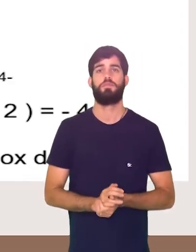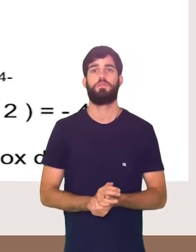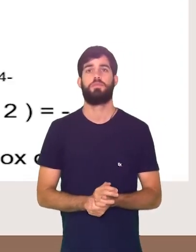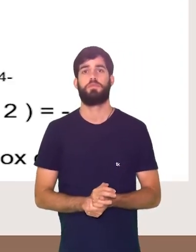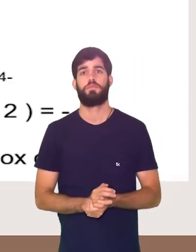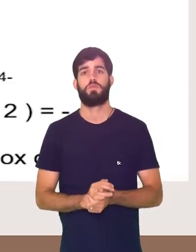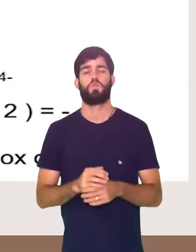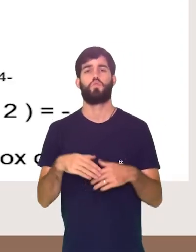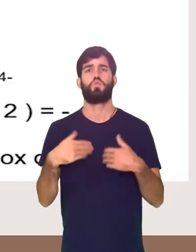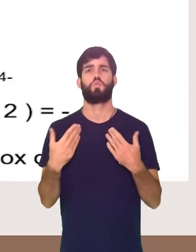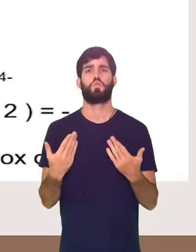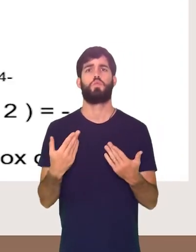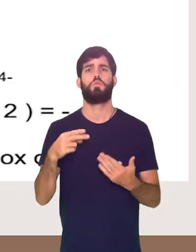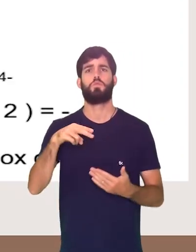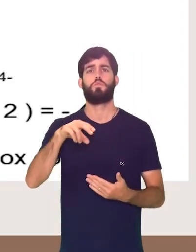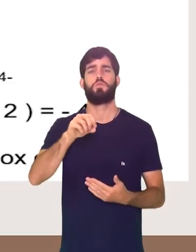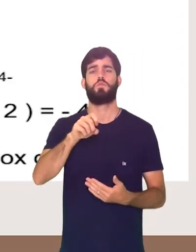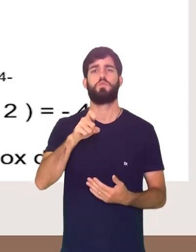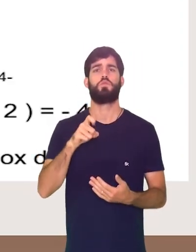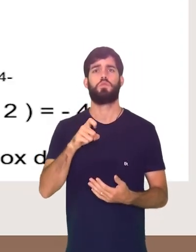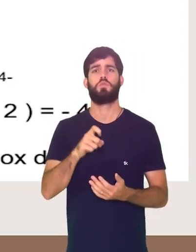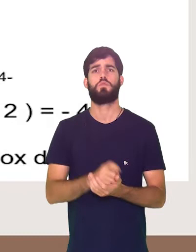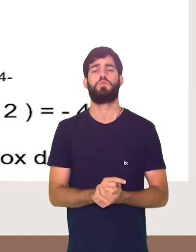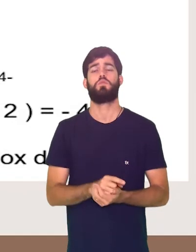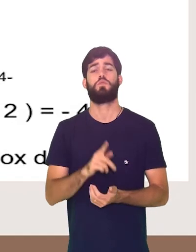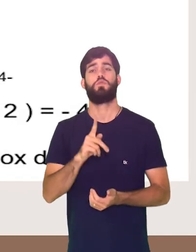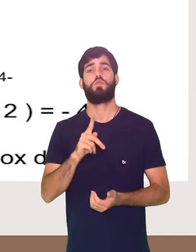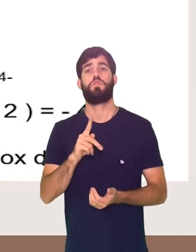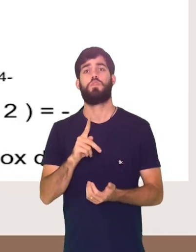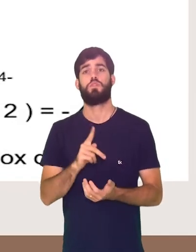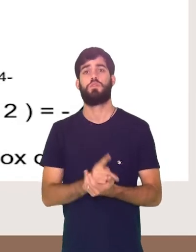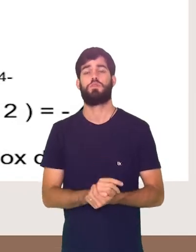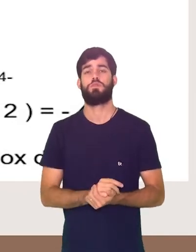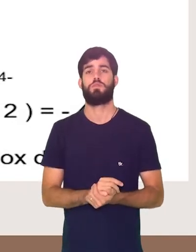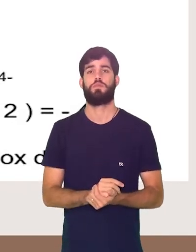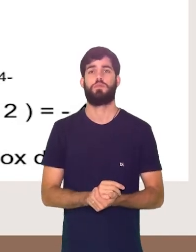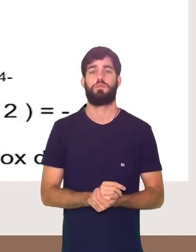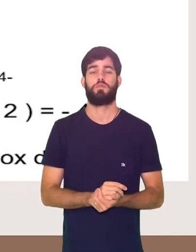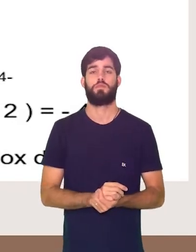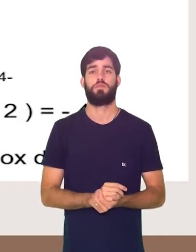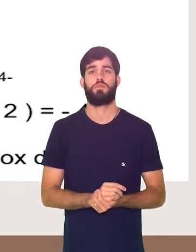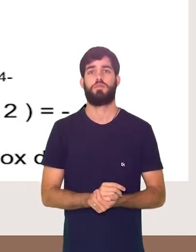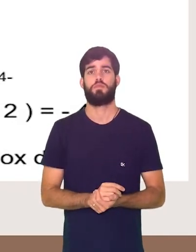Qual o NOx do fósforo no pirofosfato?